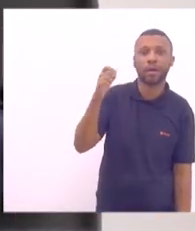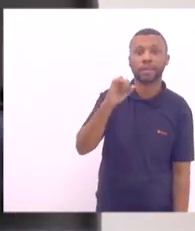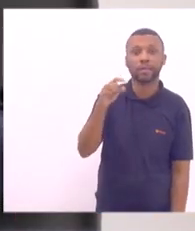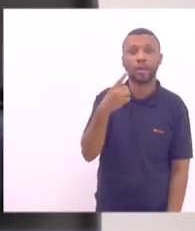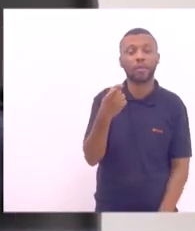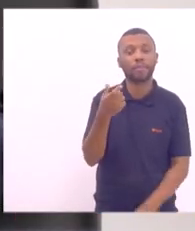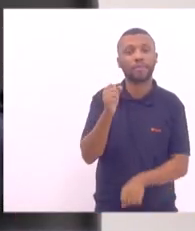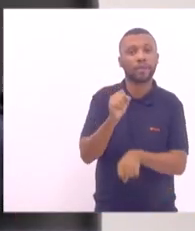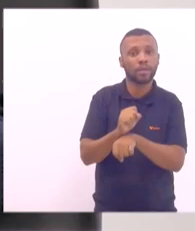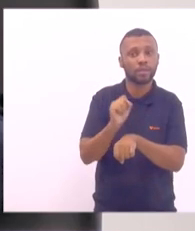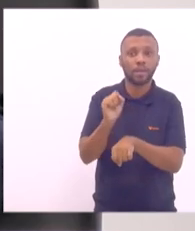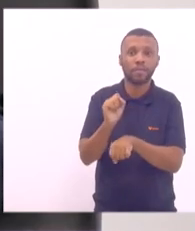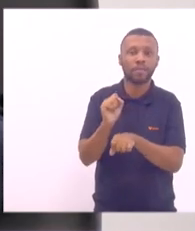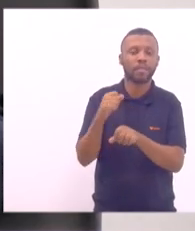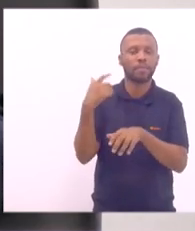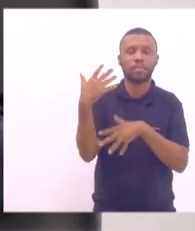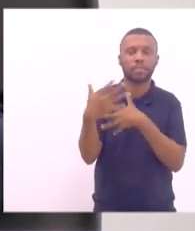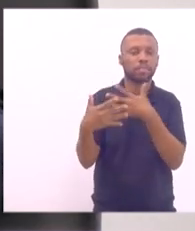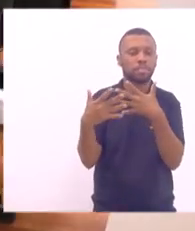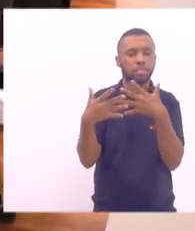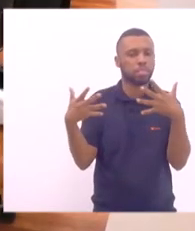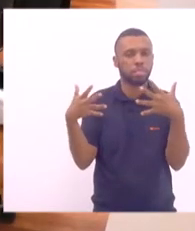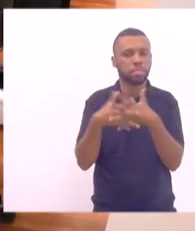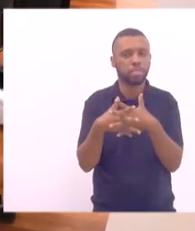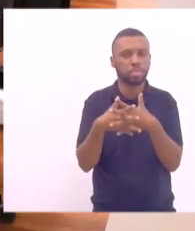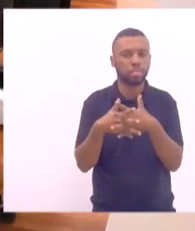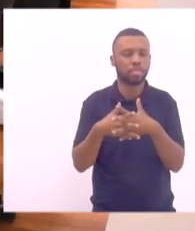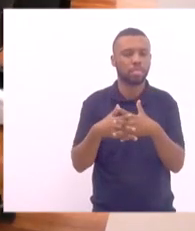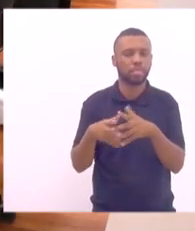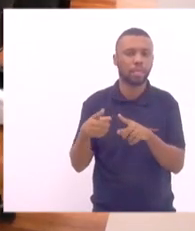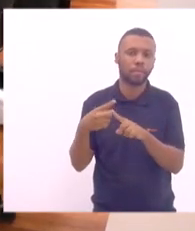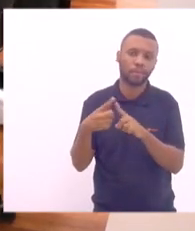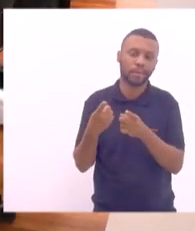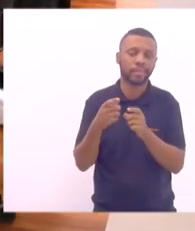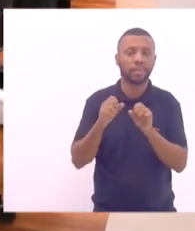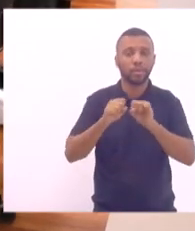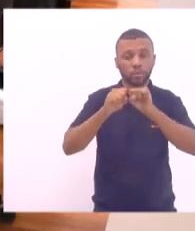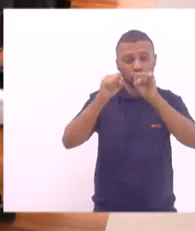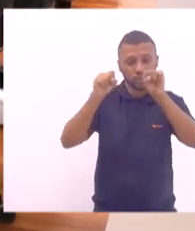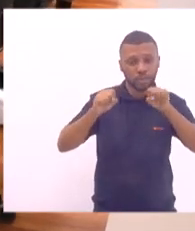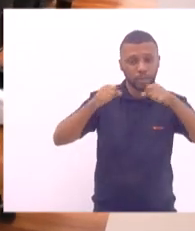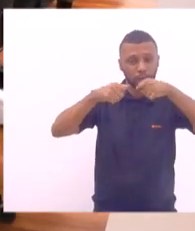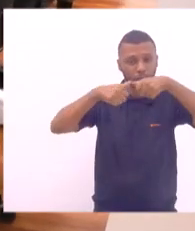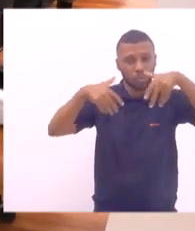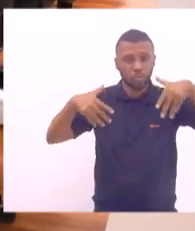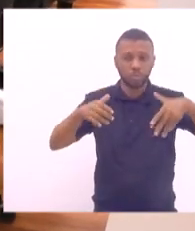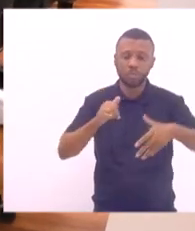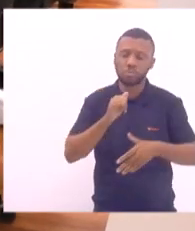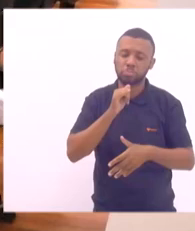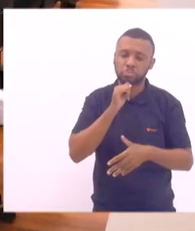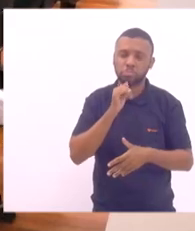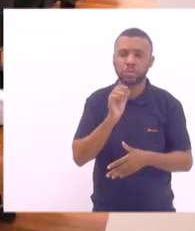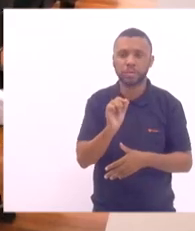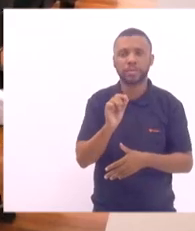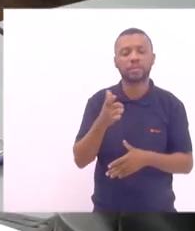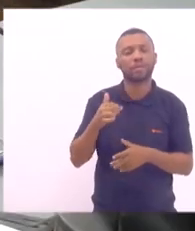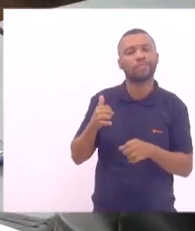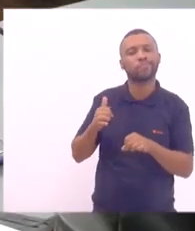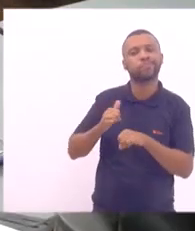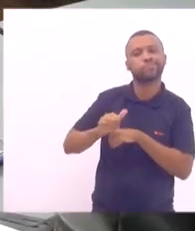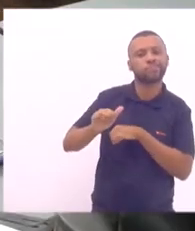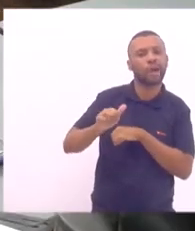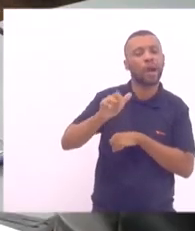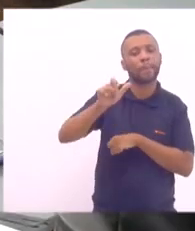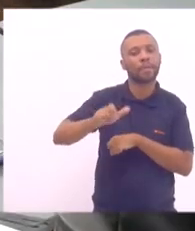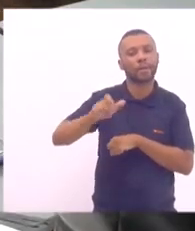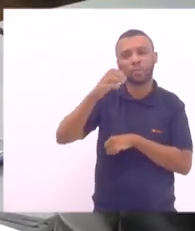caos. Não é isso que está tratando. É que já existe todo um sistema montado, infelizmente, que estão lesando as pessoas, principalmente aquelas